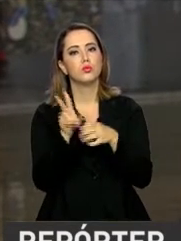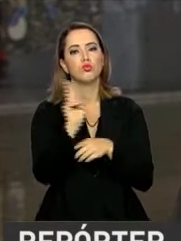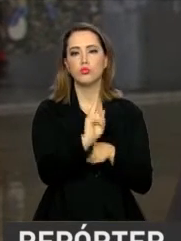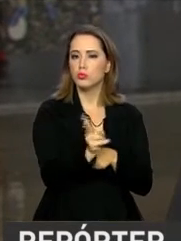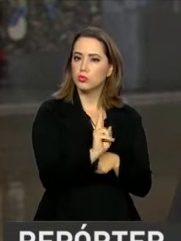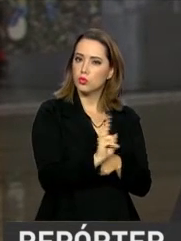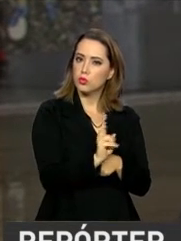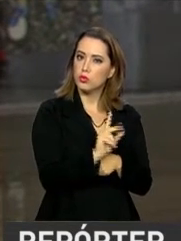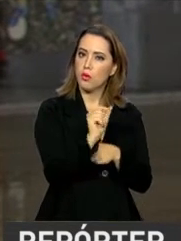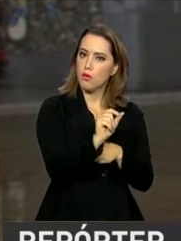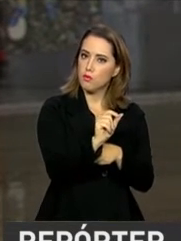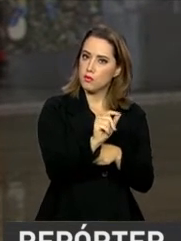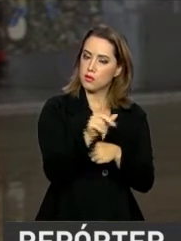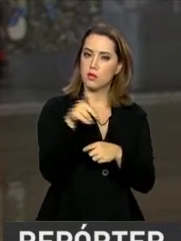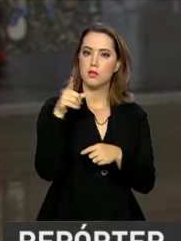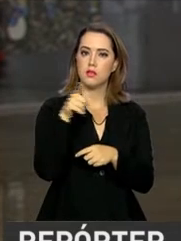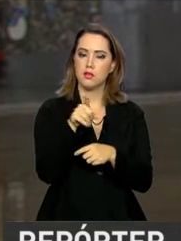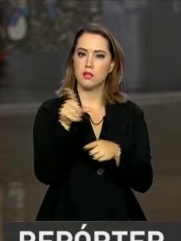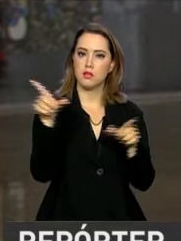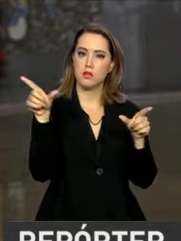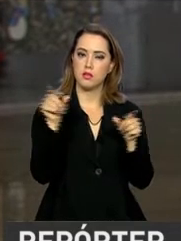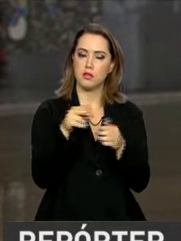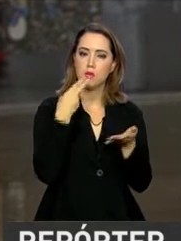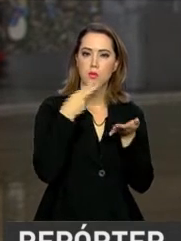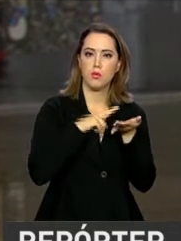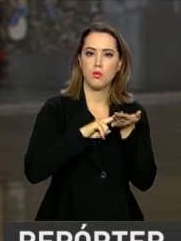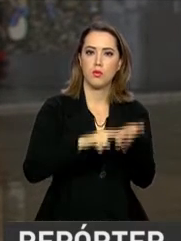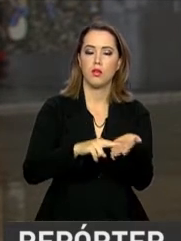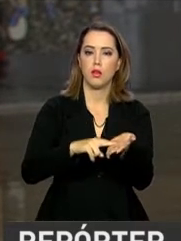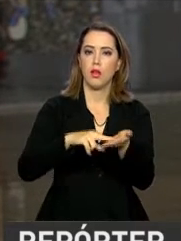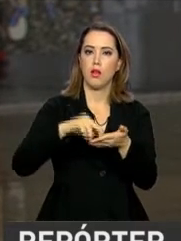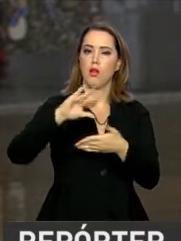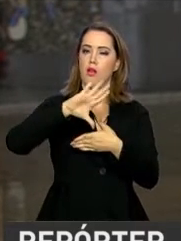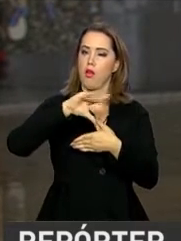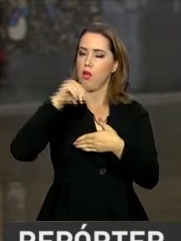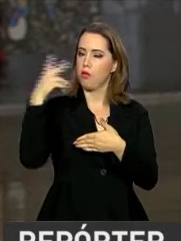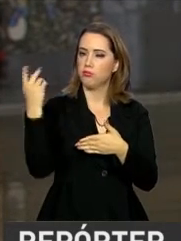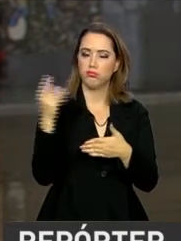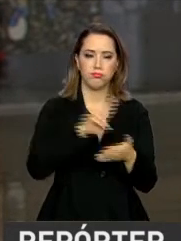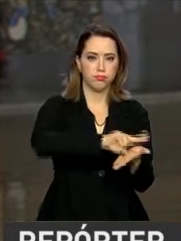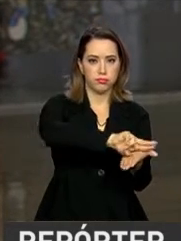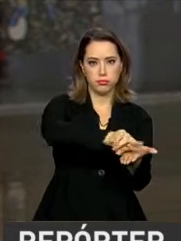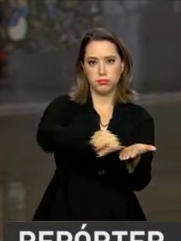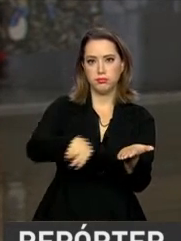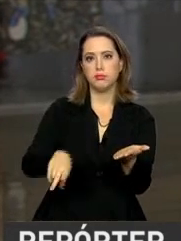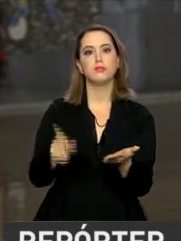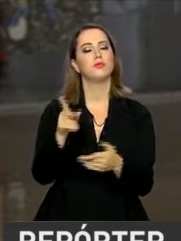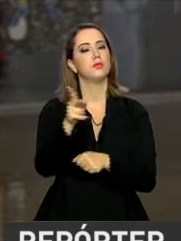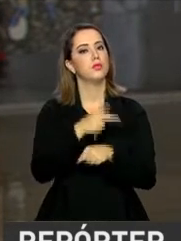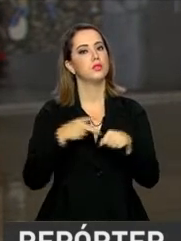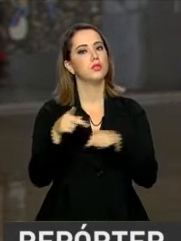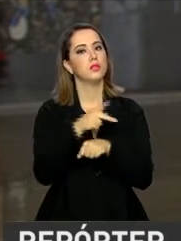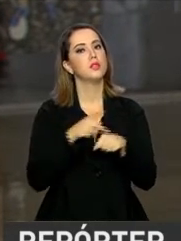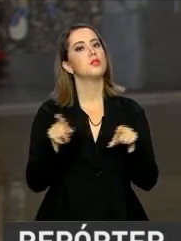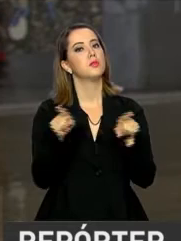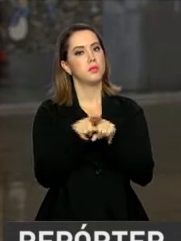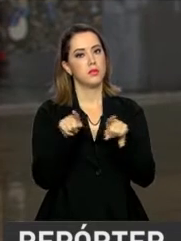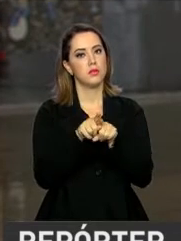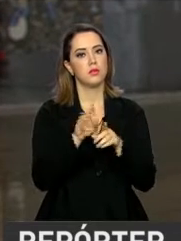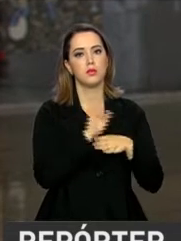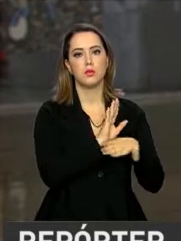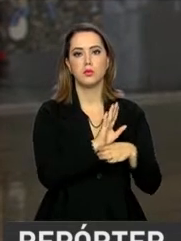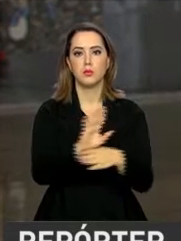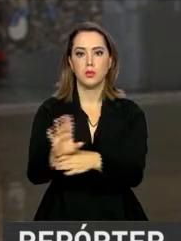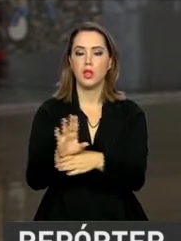eficácia da carta democrática interamericana esse grupo também oferece e assistência técnica para a realização de